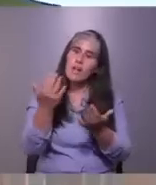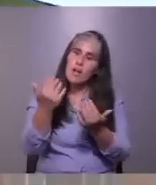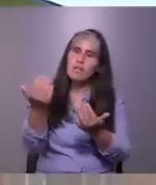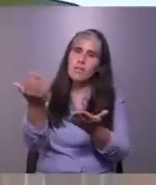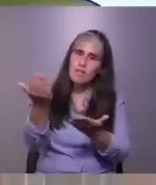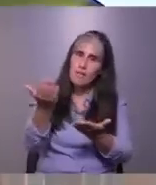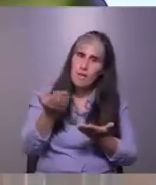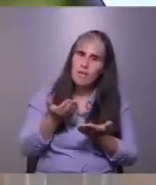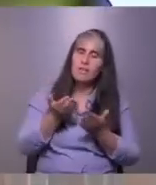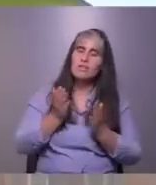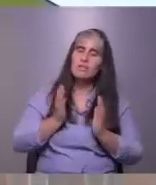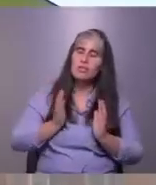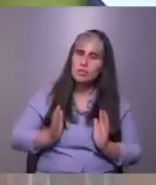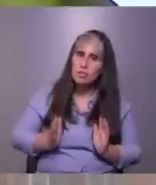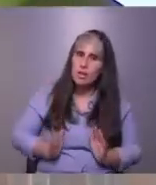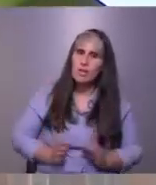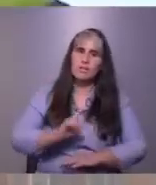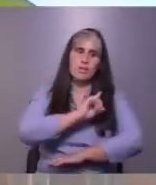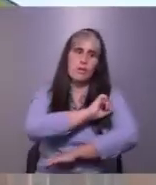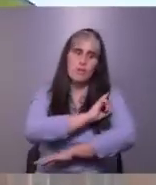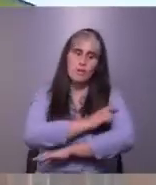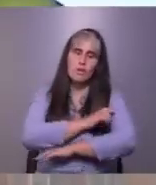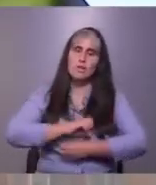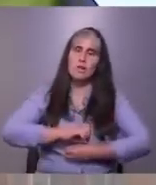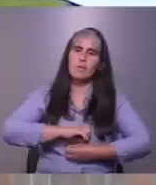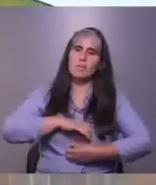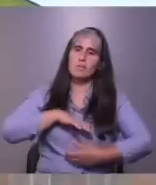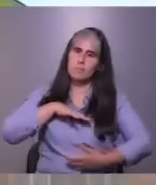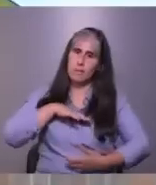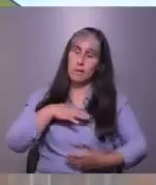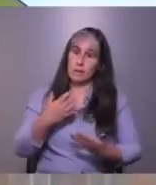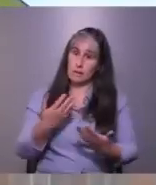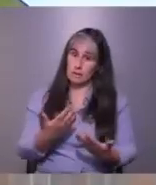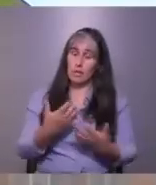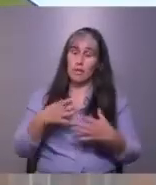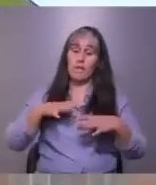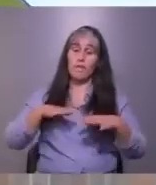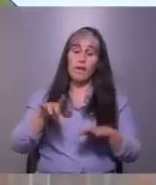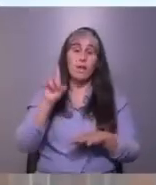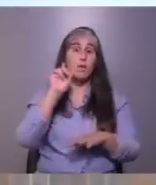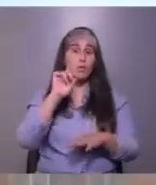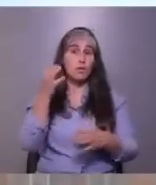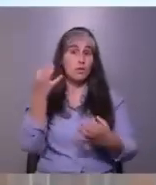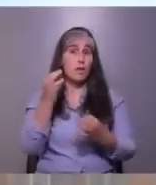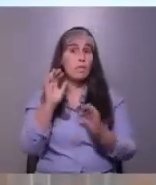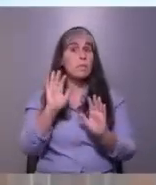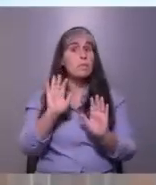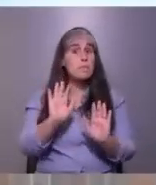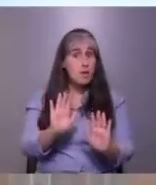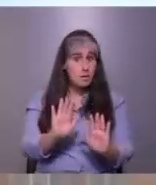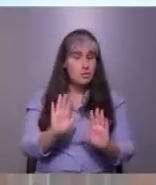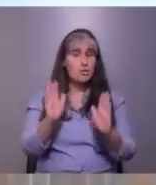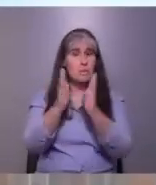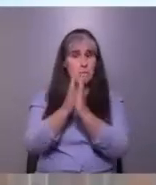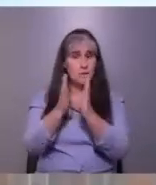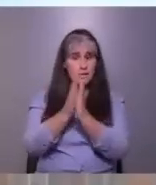descansar. E por isso é importante que as nossas férias não sejam férias de participação na